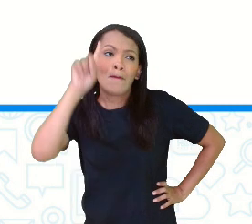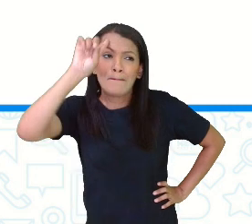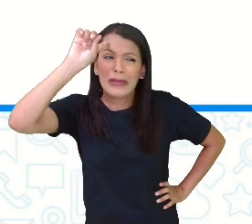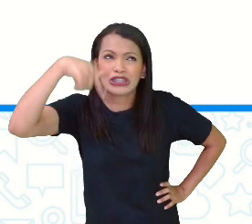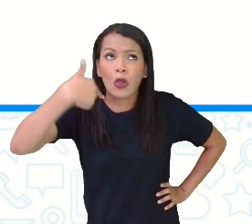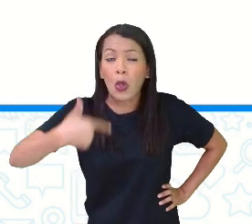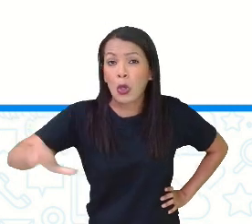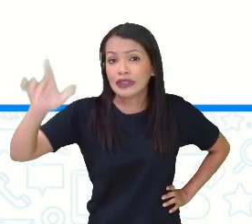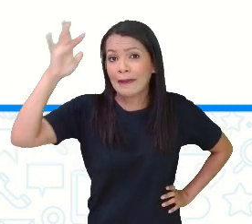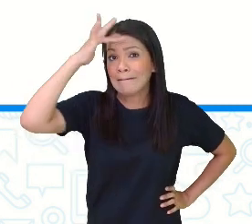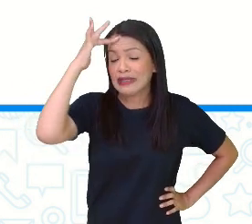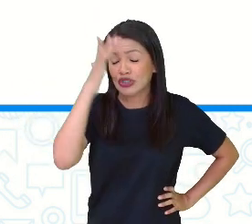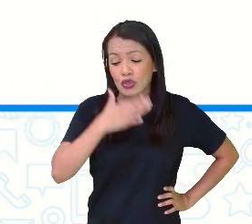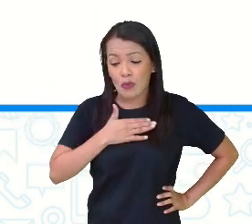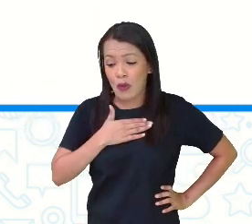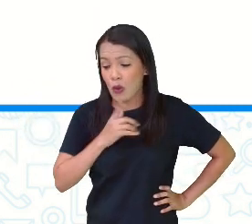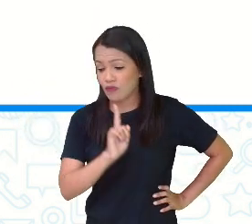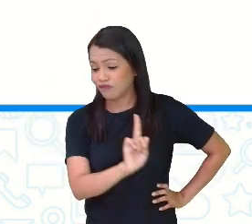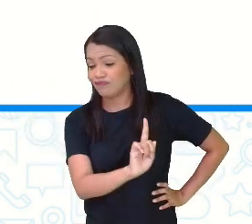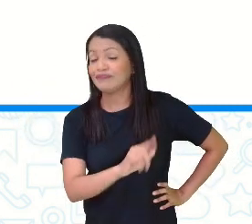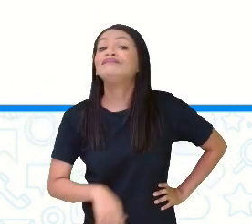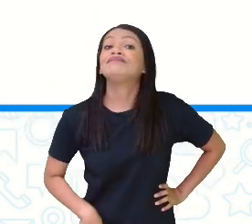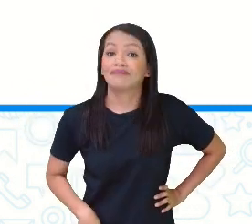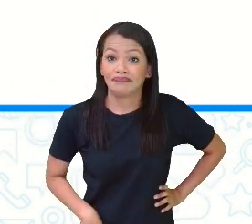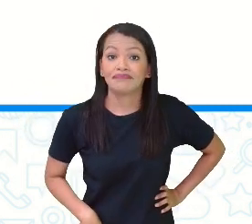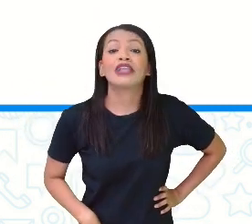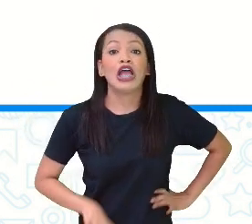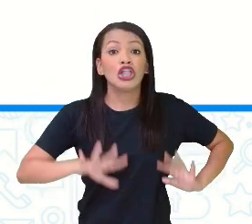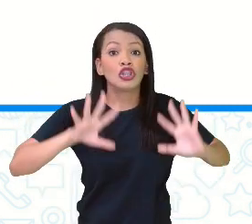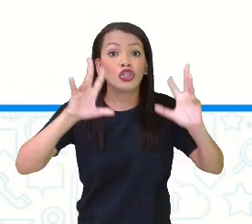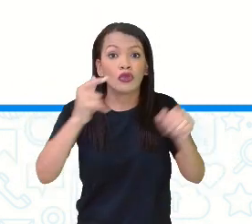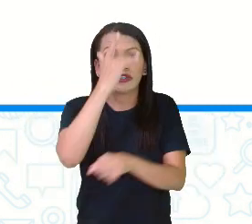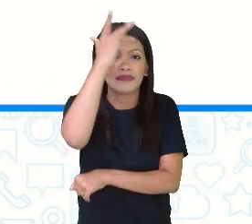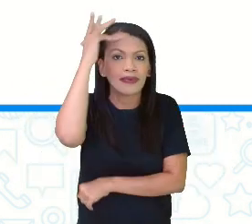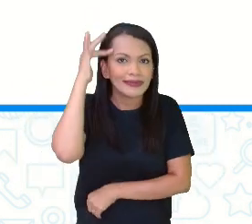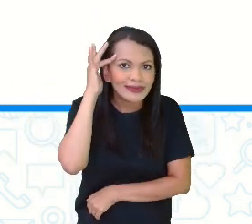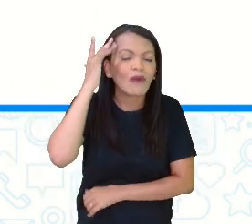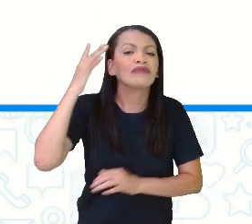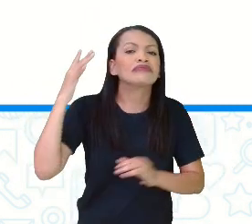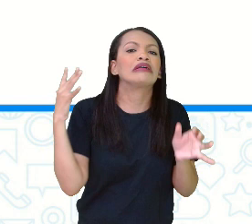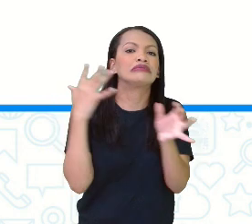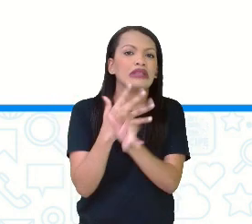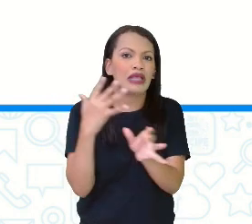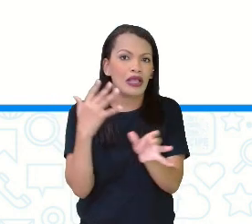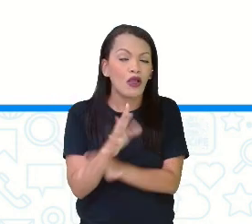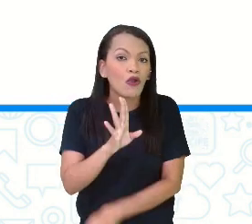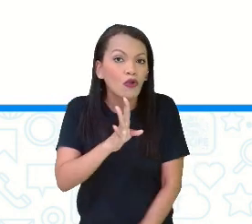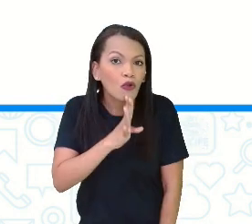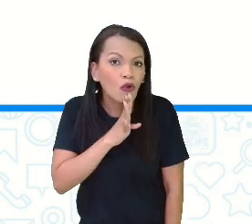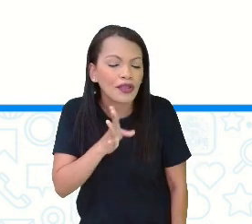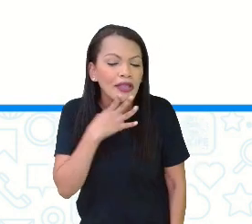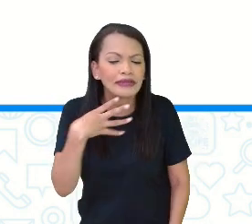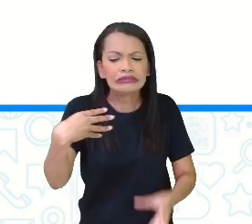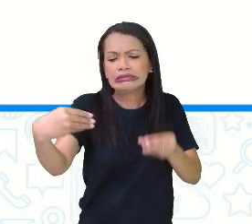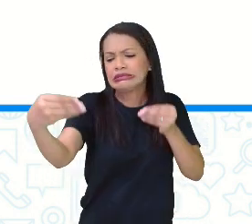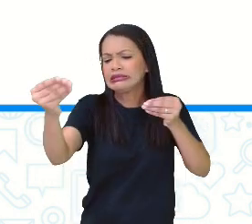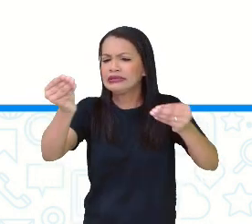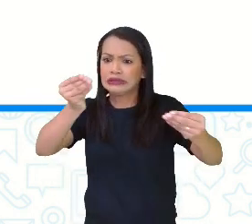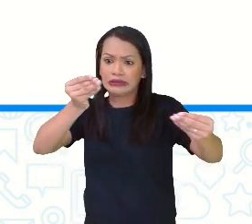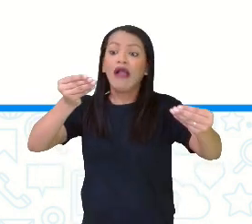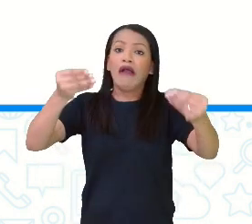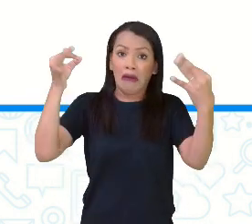lugar. Todos os habitantes da cidade conheciam as maravilhosas qualidades do tecido em questão e